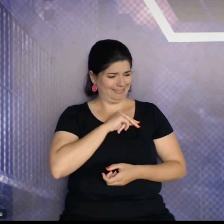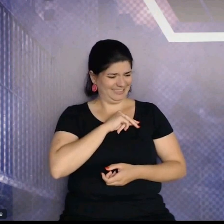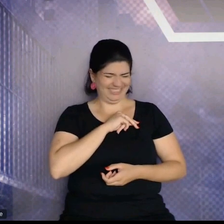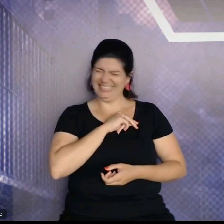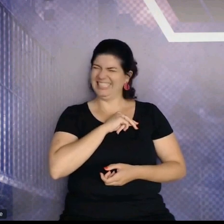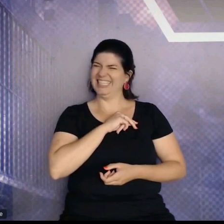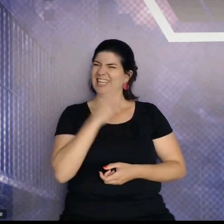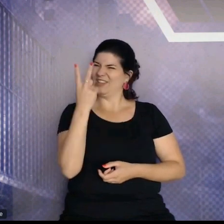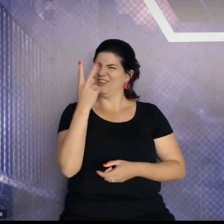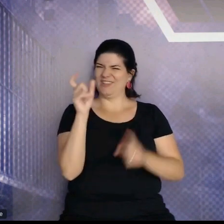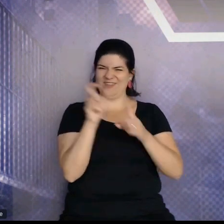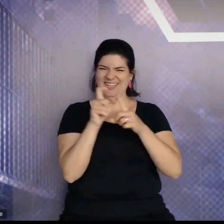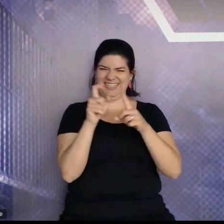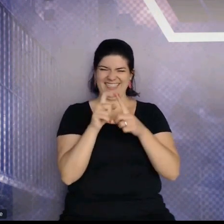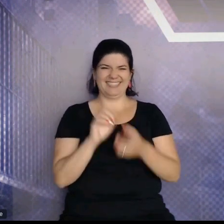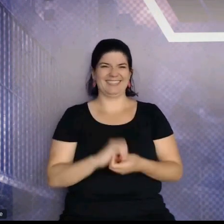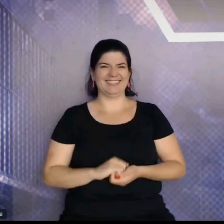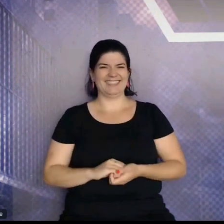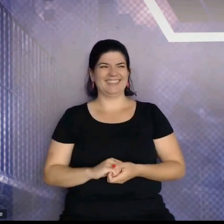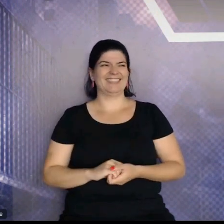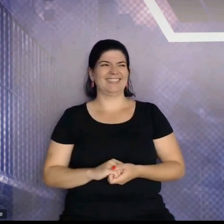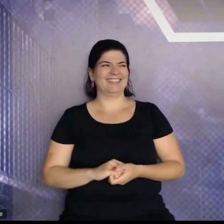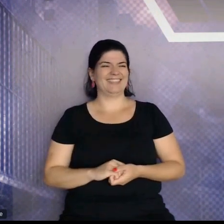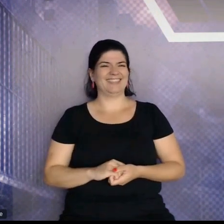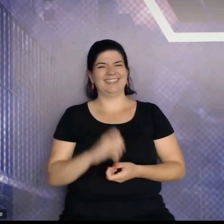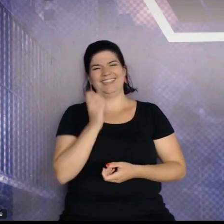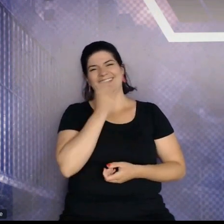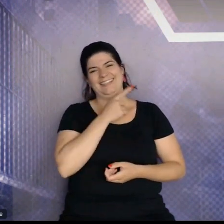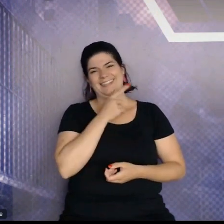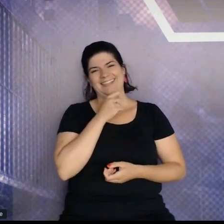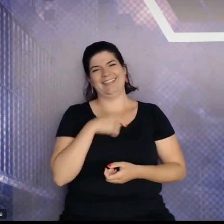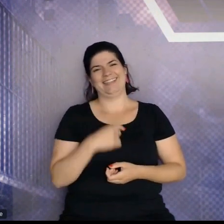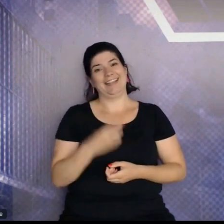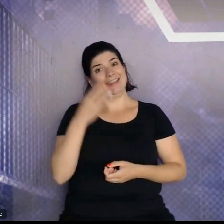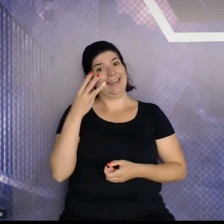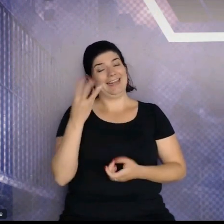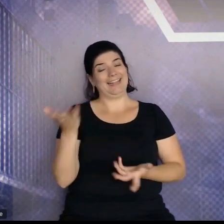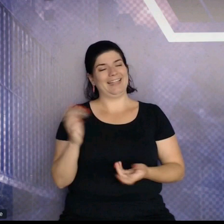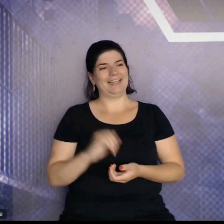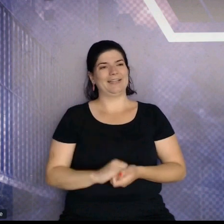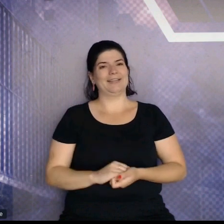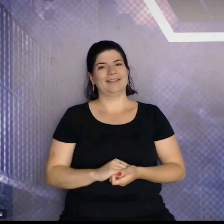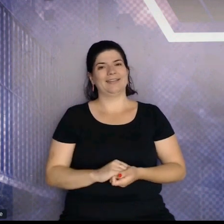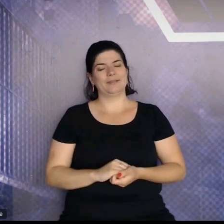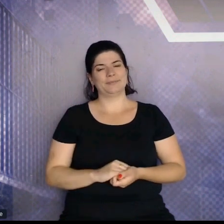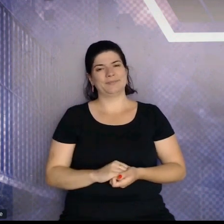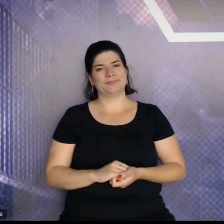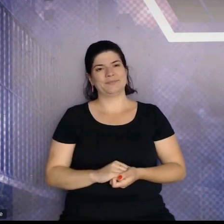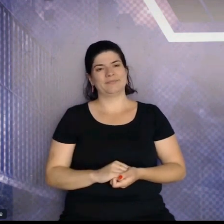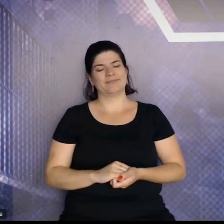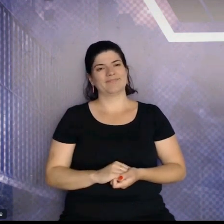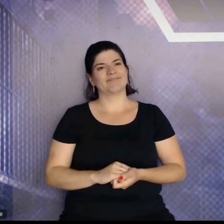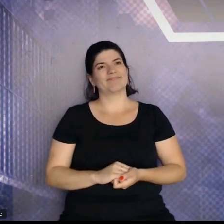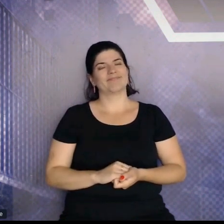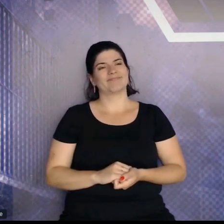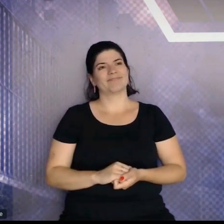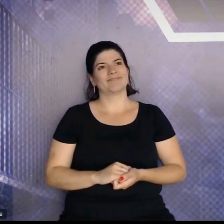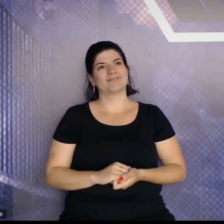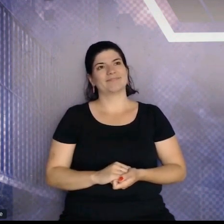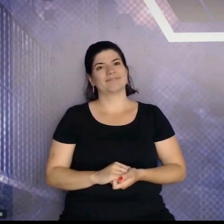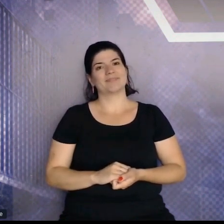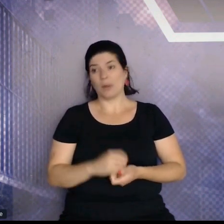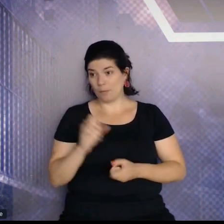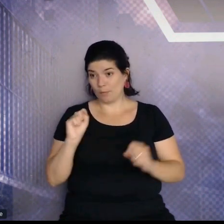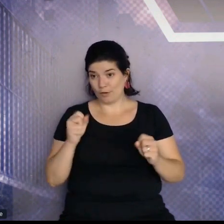que difícil. Duas palavras. 2 palavras. 3. Acho que é Posso para falar abrir mais uma? Posso falar mais portas,